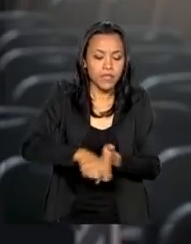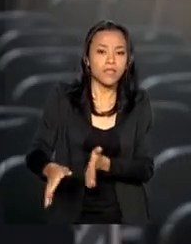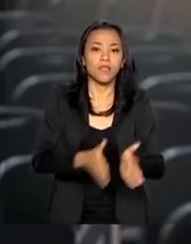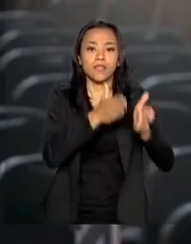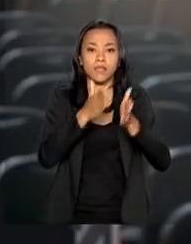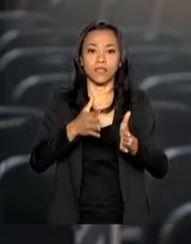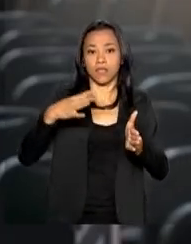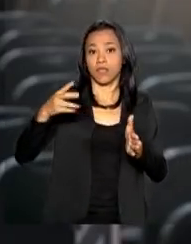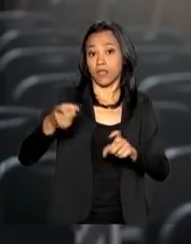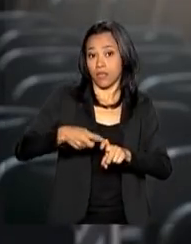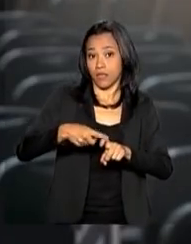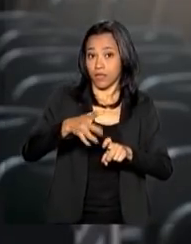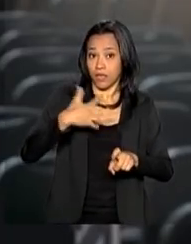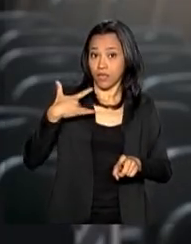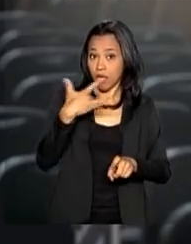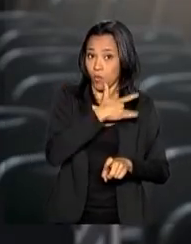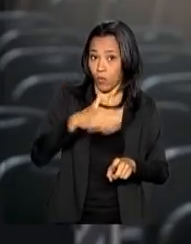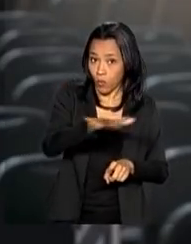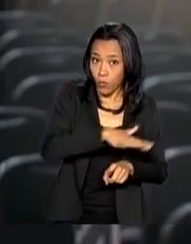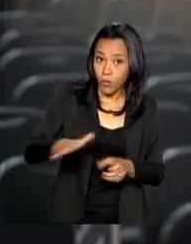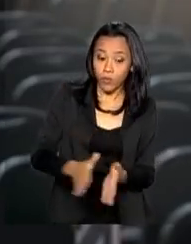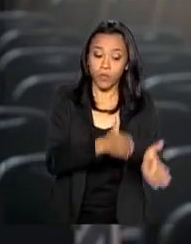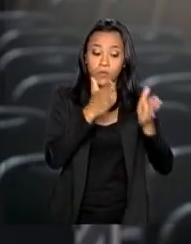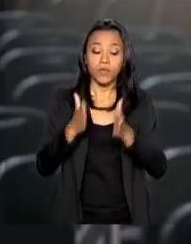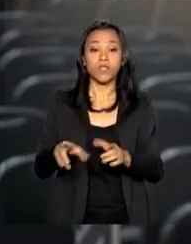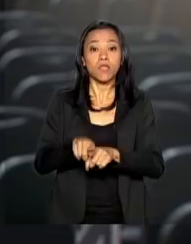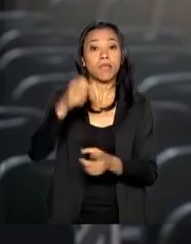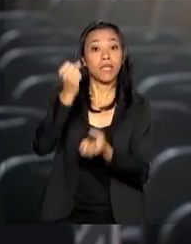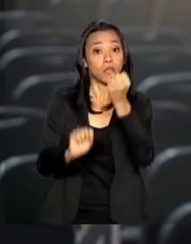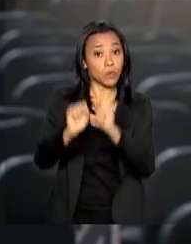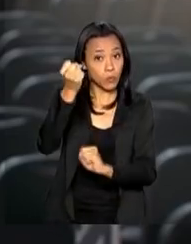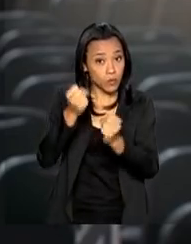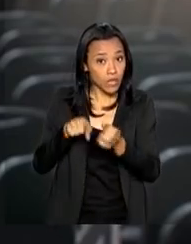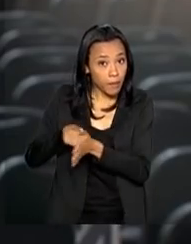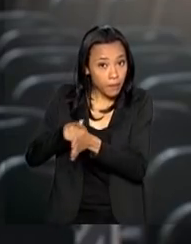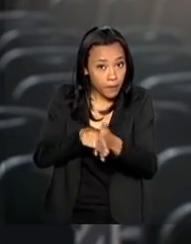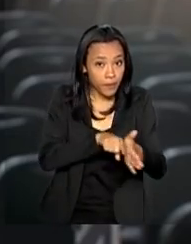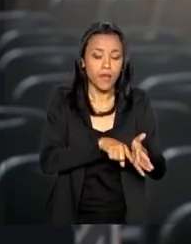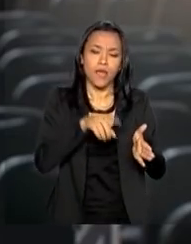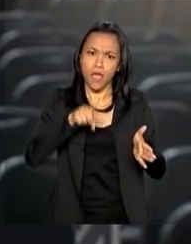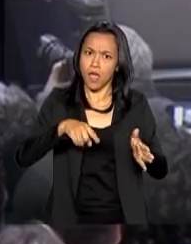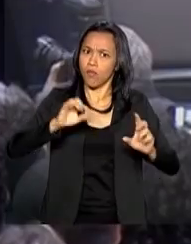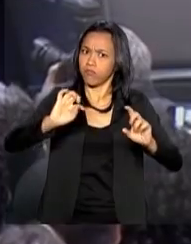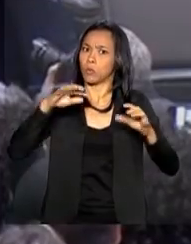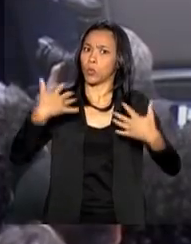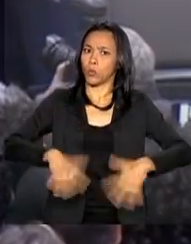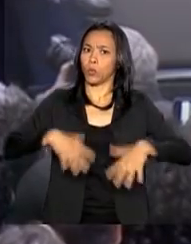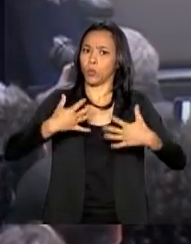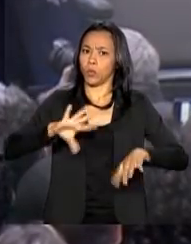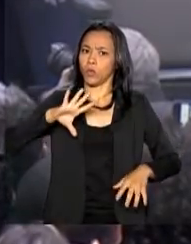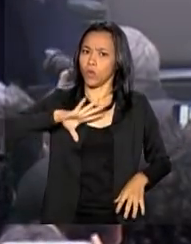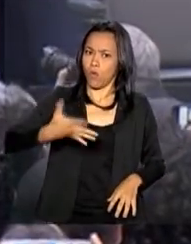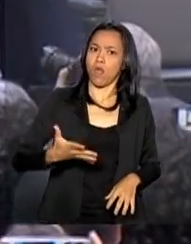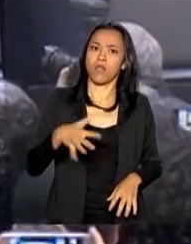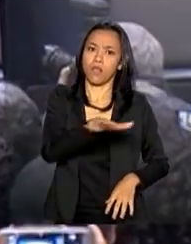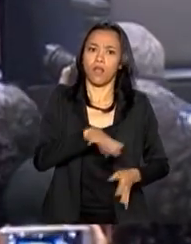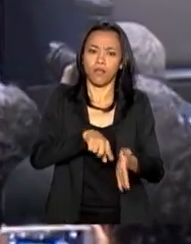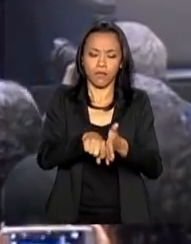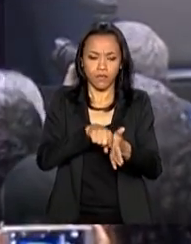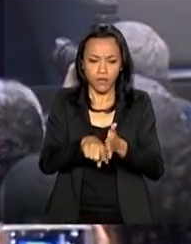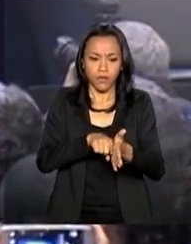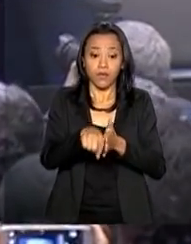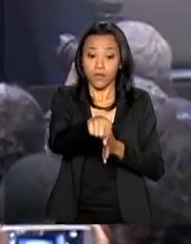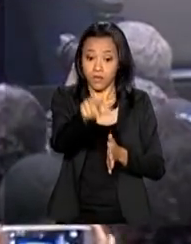indústria como um todo. É o projeto mais ousado da ciência brasileira, sendo que o Ministério da Ciência, Tecnologia, Inovações e